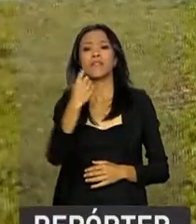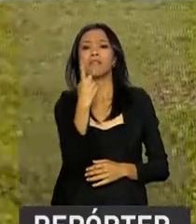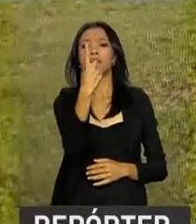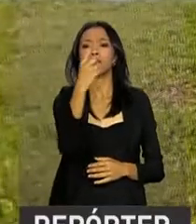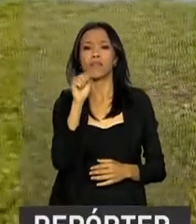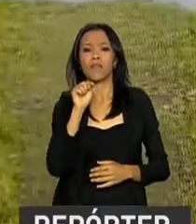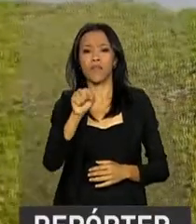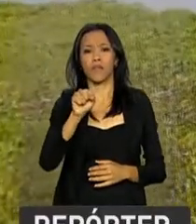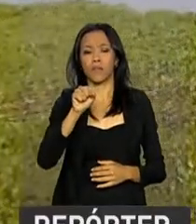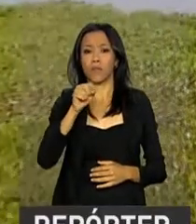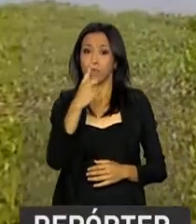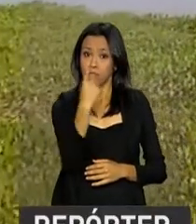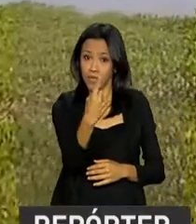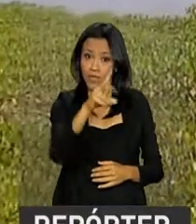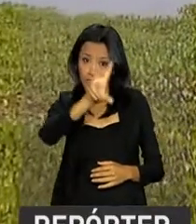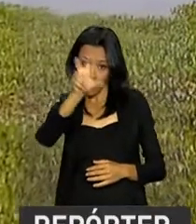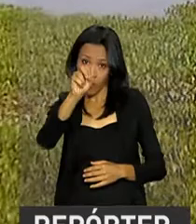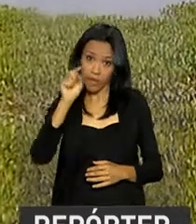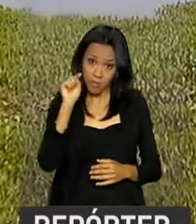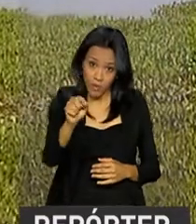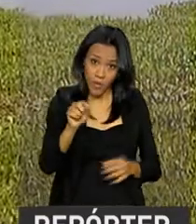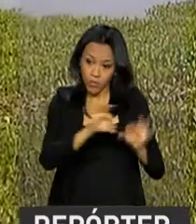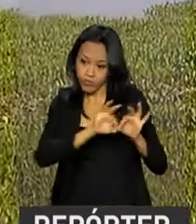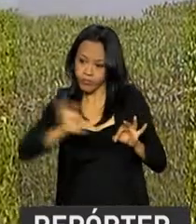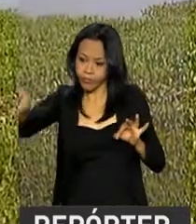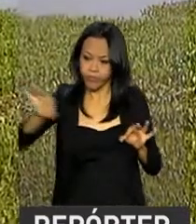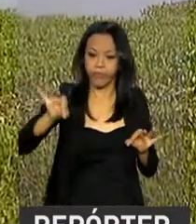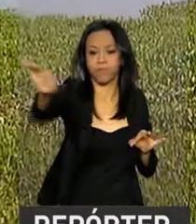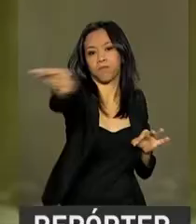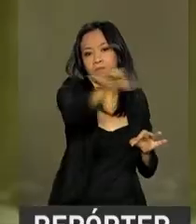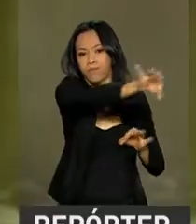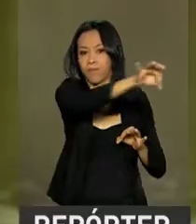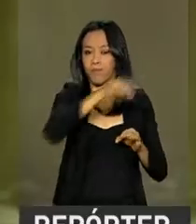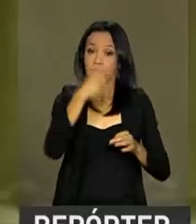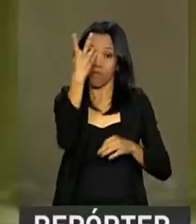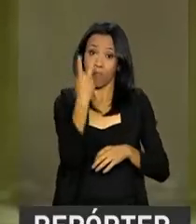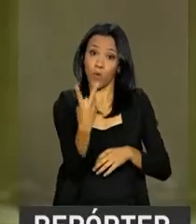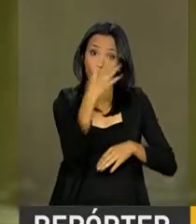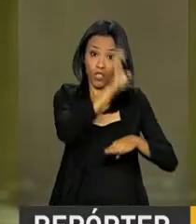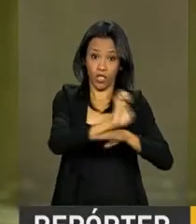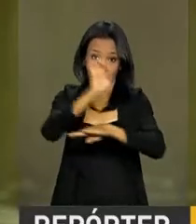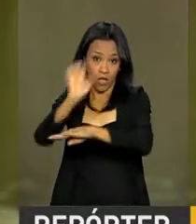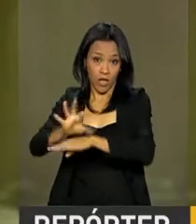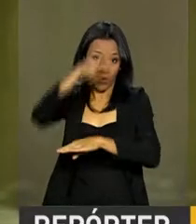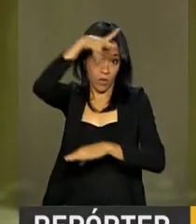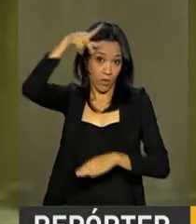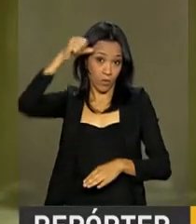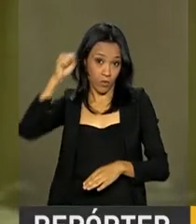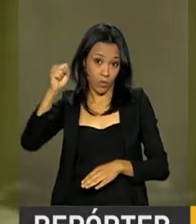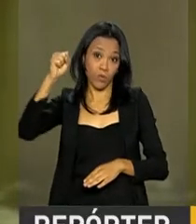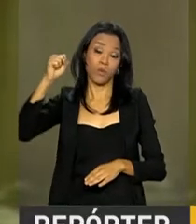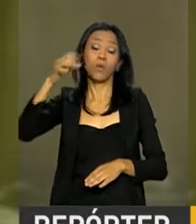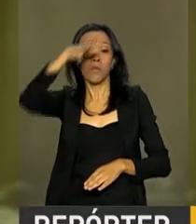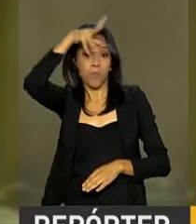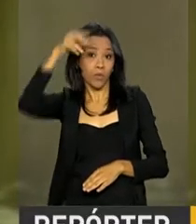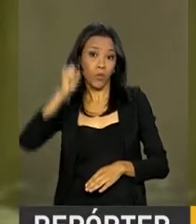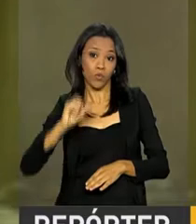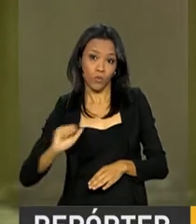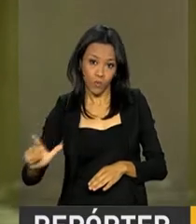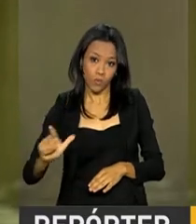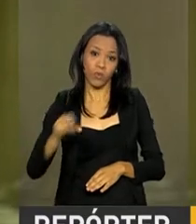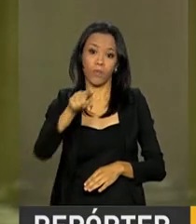quilômetros quadrados entre o mato grosso eo mato grosso do sul o menor bioma brasileiro também é o mais preservado